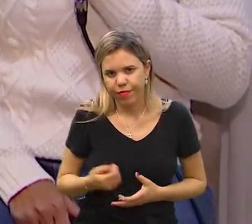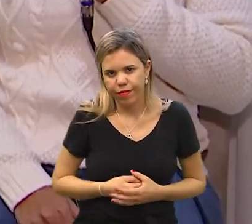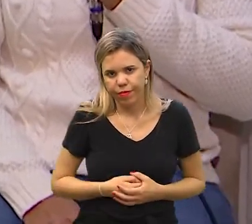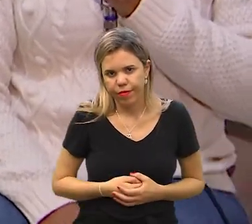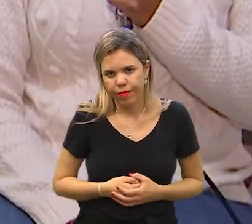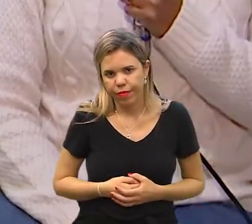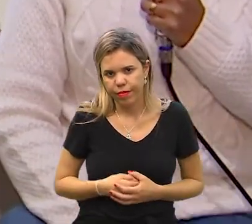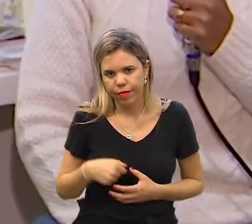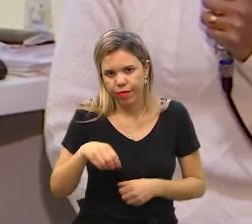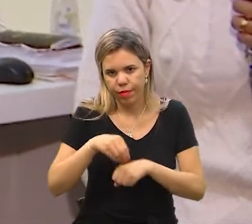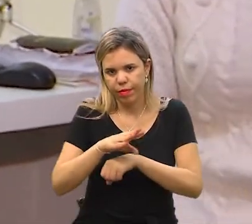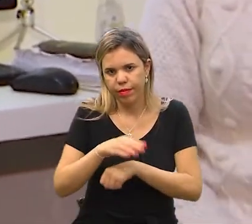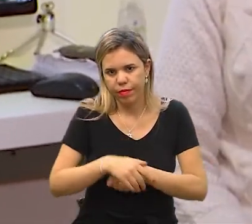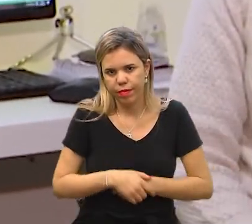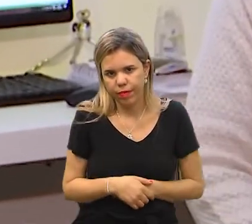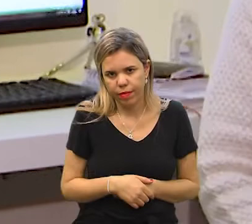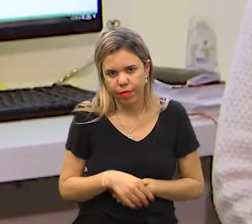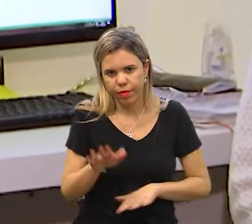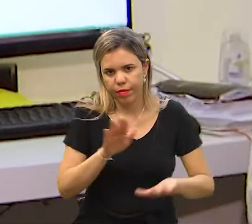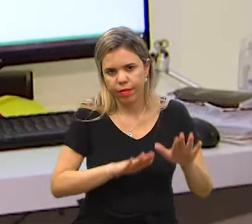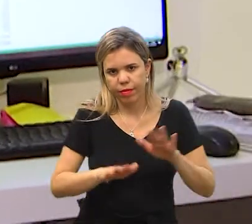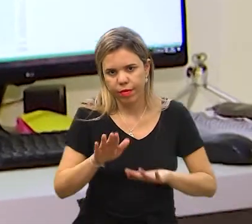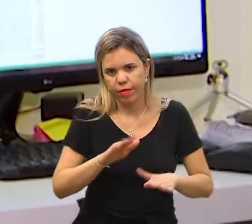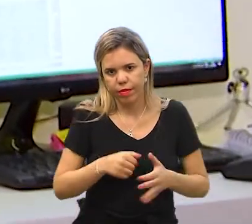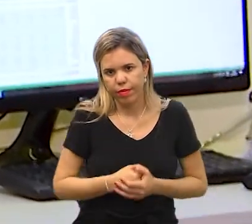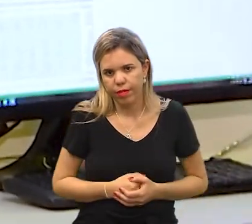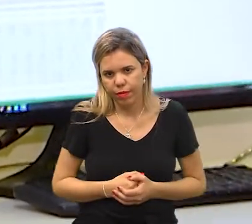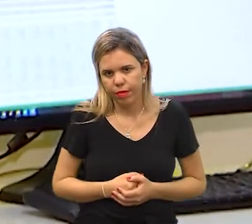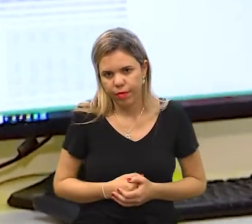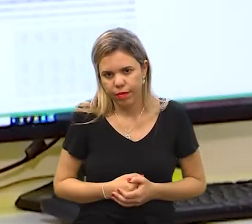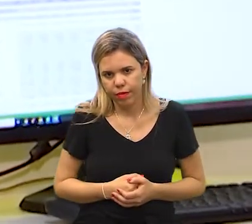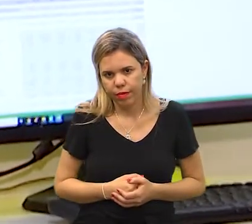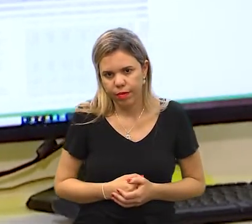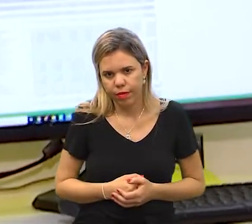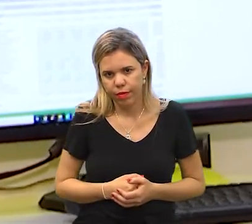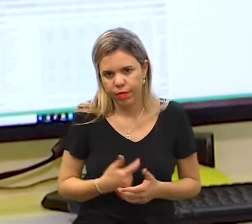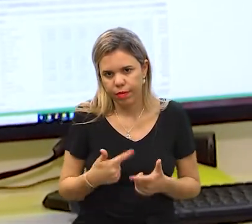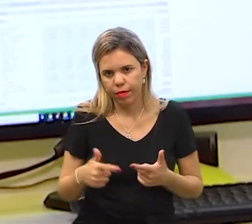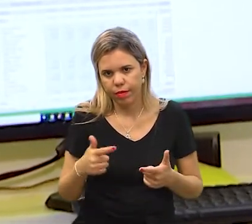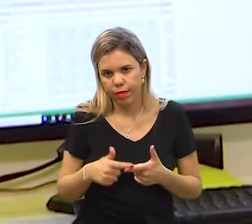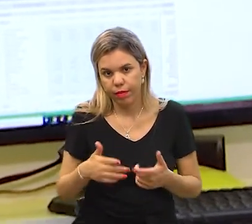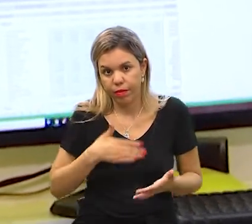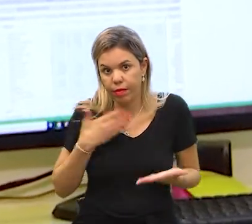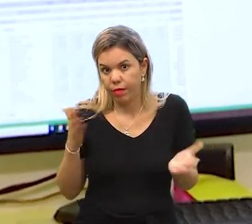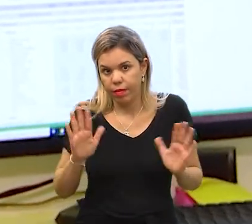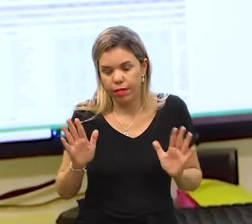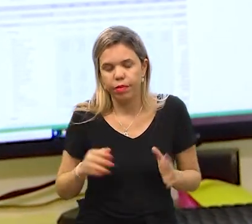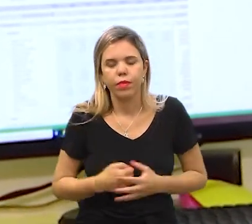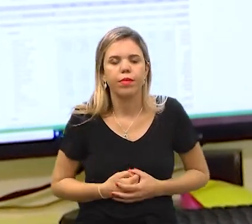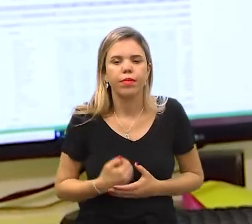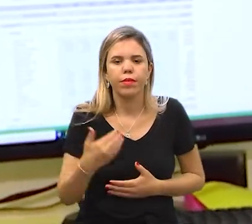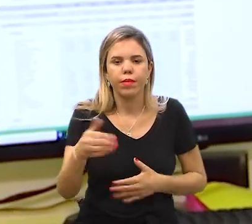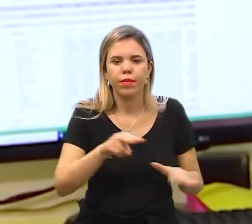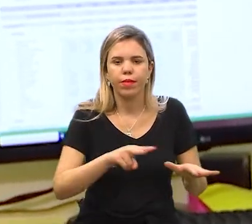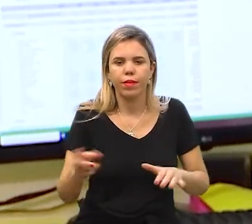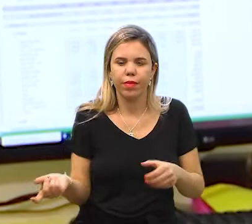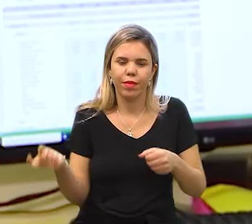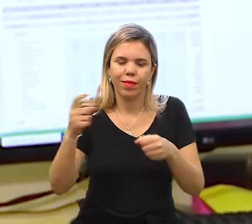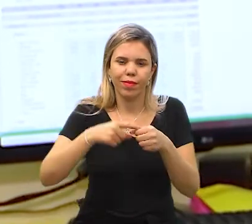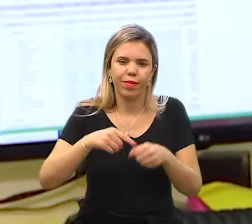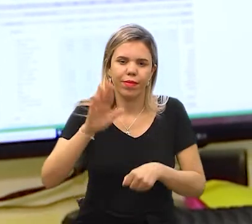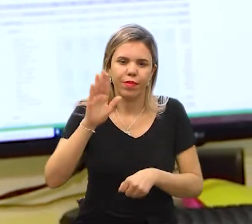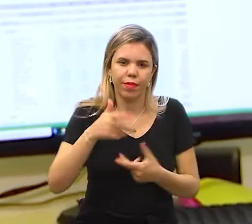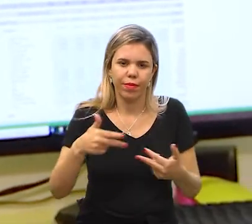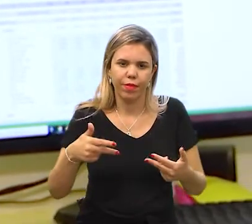e aqui o recado foi dado, né? Tem que tomar cuidado mesmo para não ser surpreendido. E na próxima semana a gente